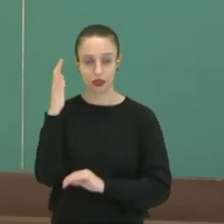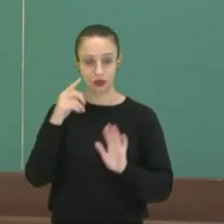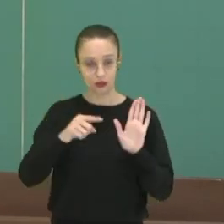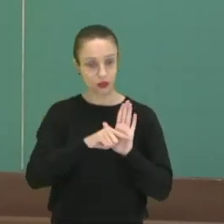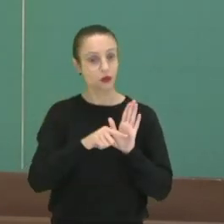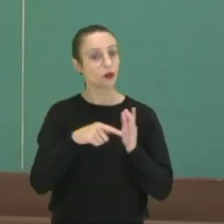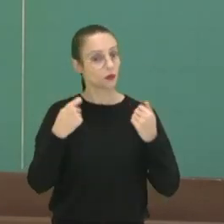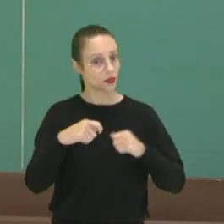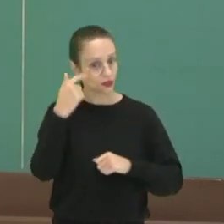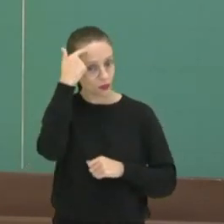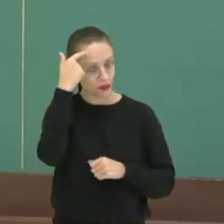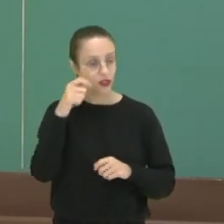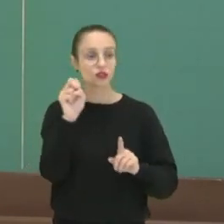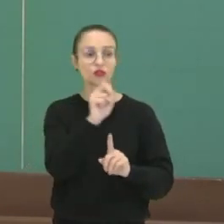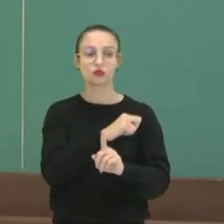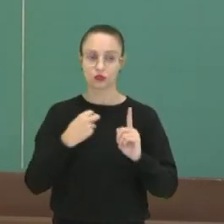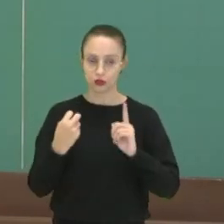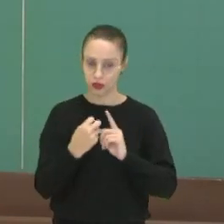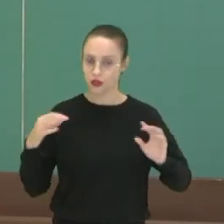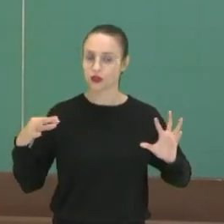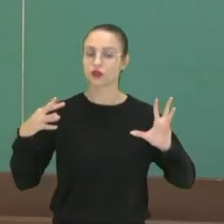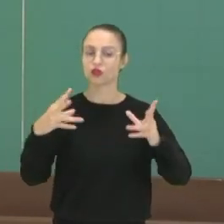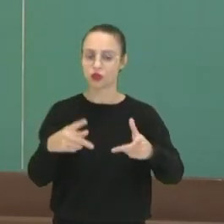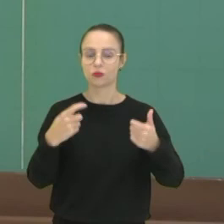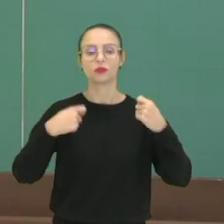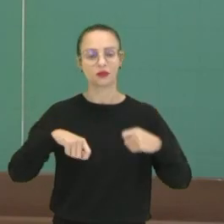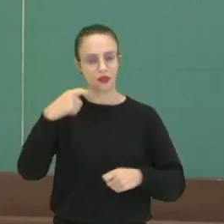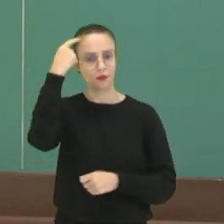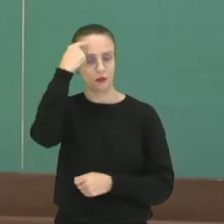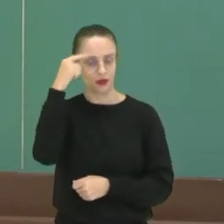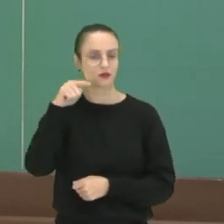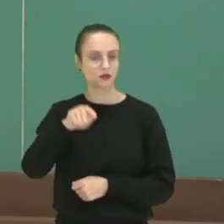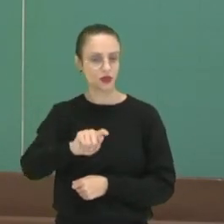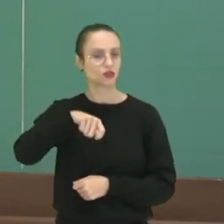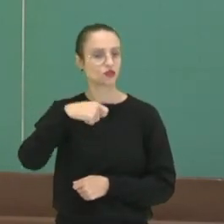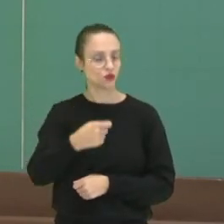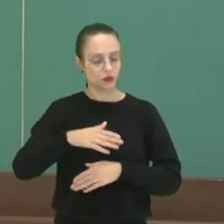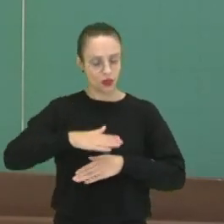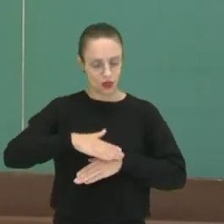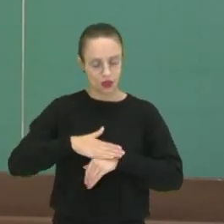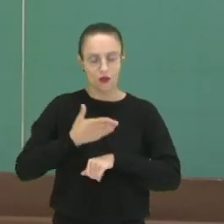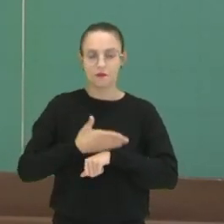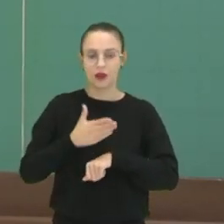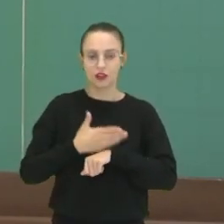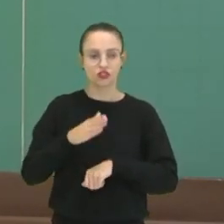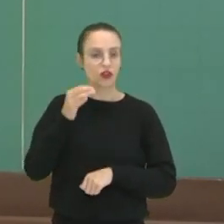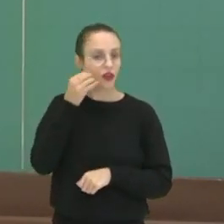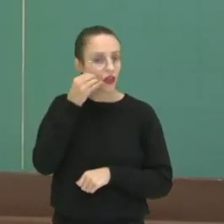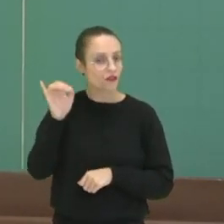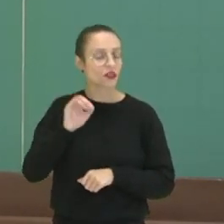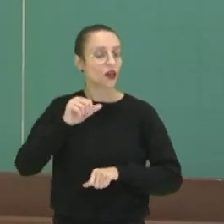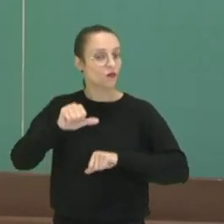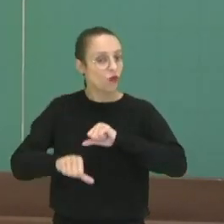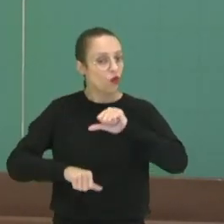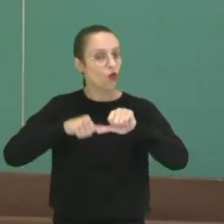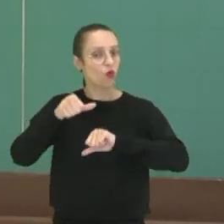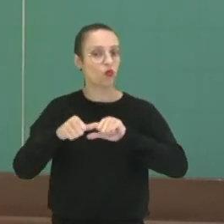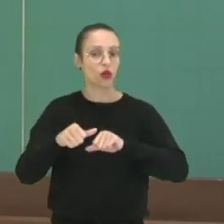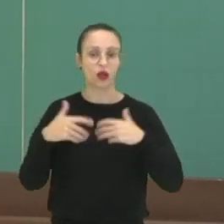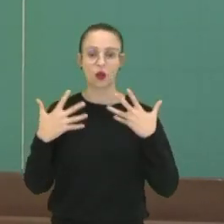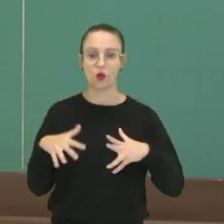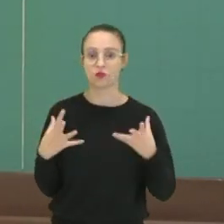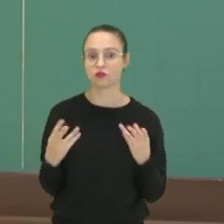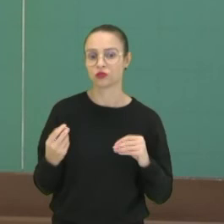que pensar, a sociedade como um todo tem que pensar nas suas ações para não modificar tanto as